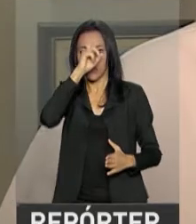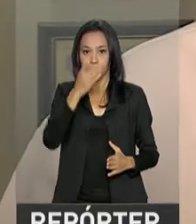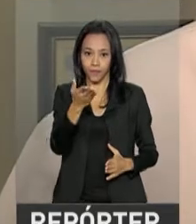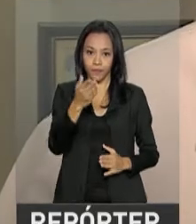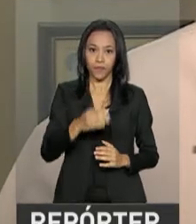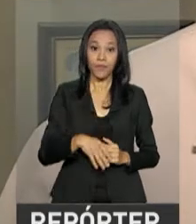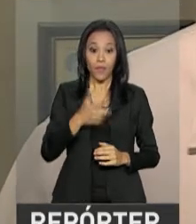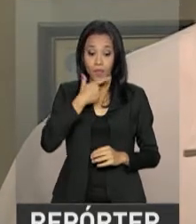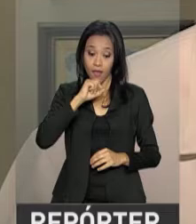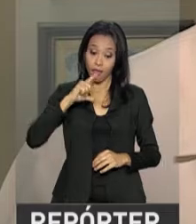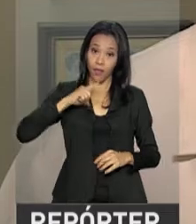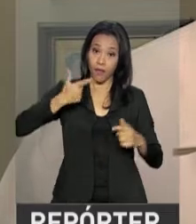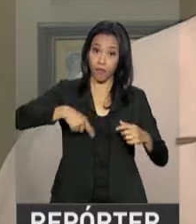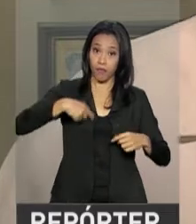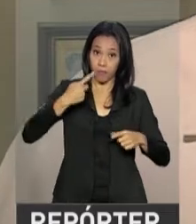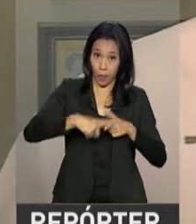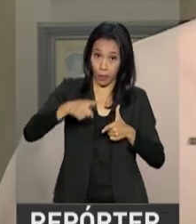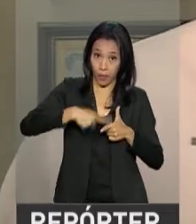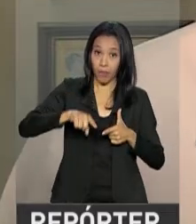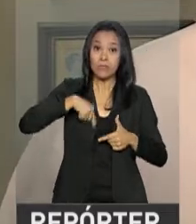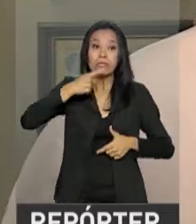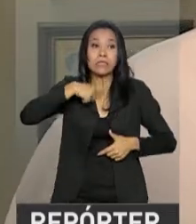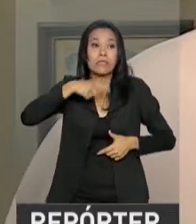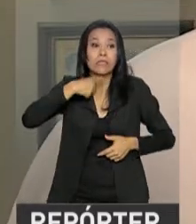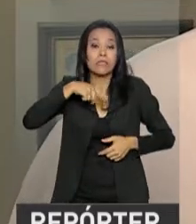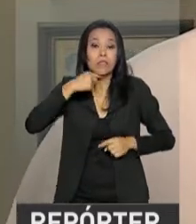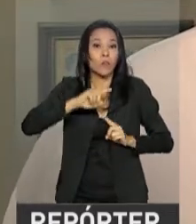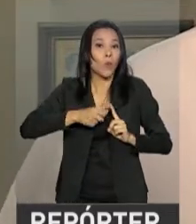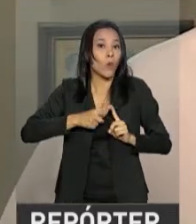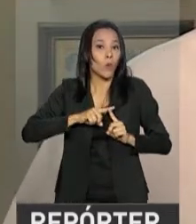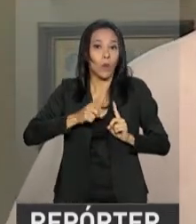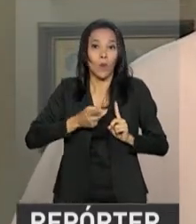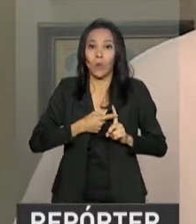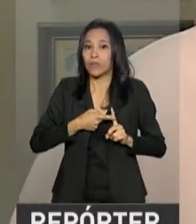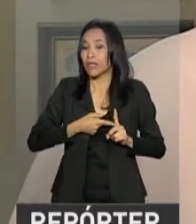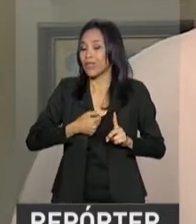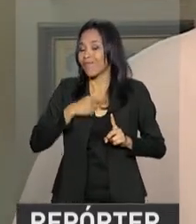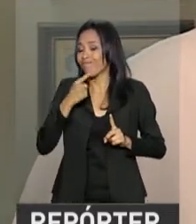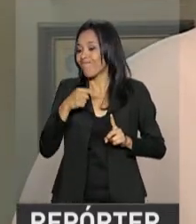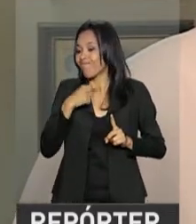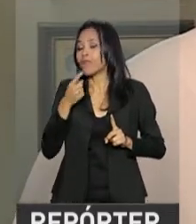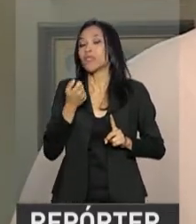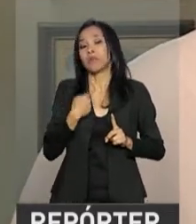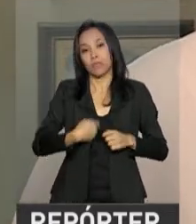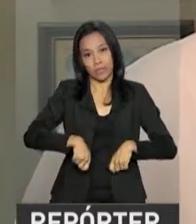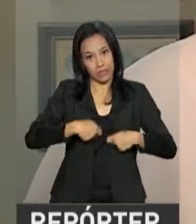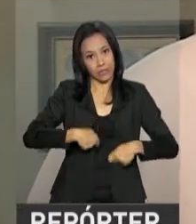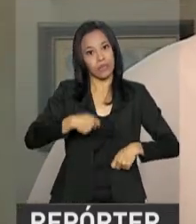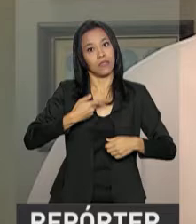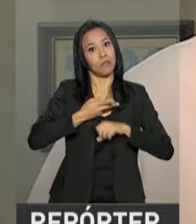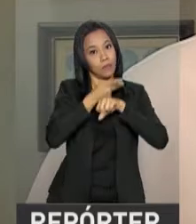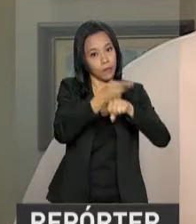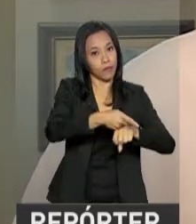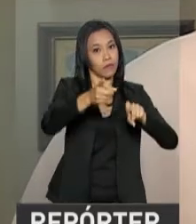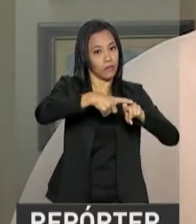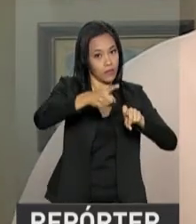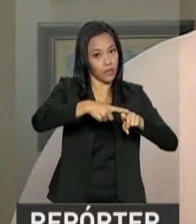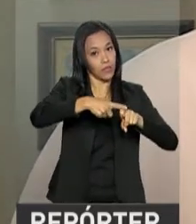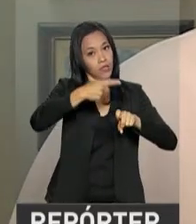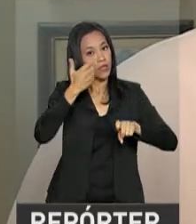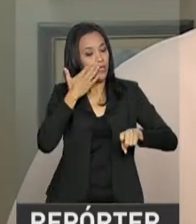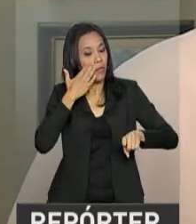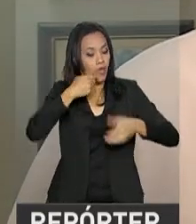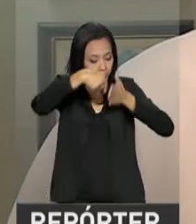quem tem problema que não está conseguindo já todas as mulheres deviam ter um ginecologista que faça as suas consultas seu preventivo e